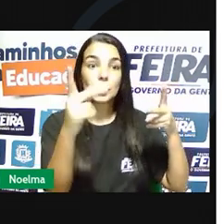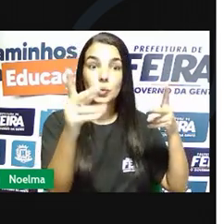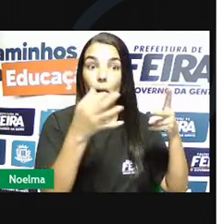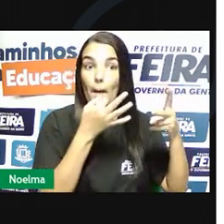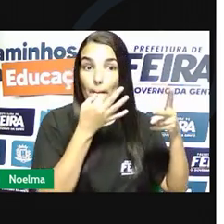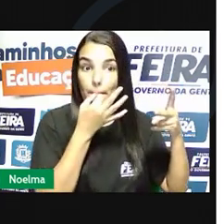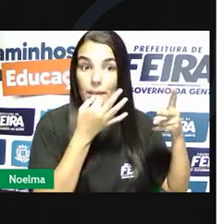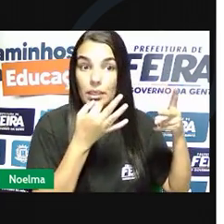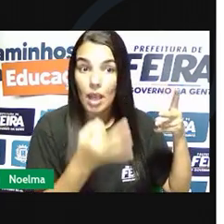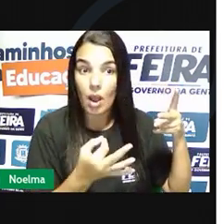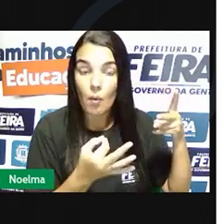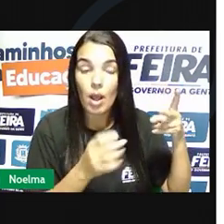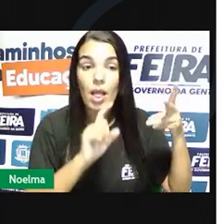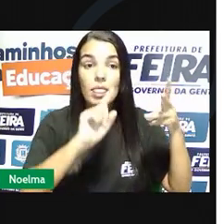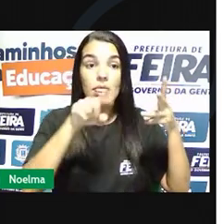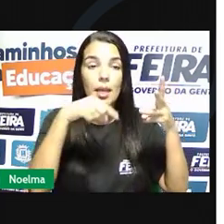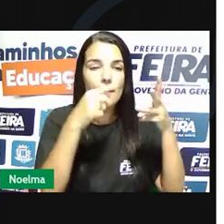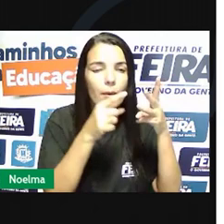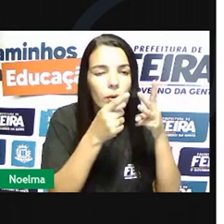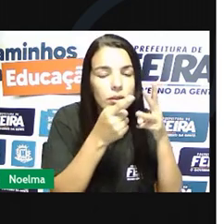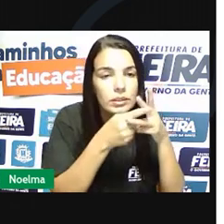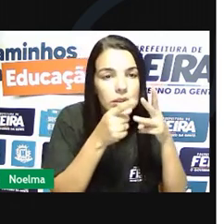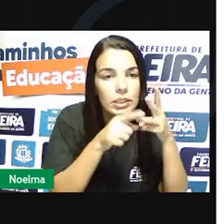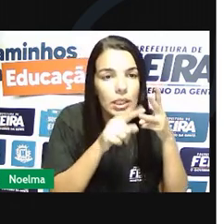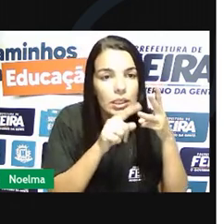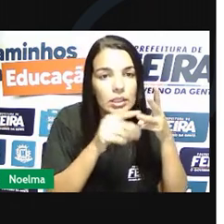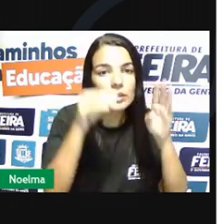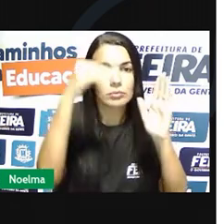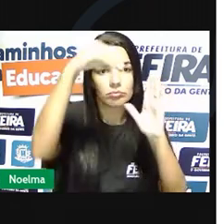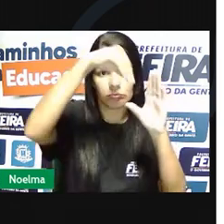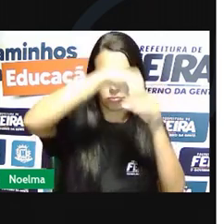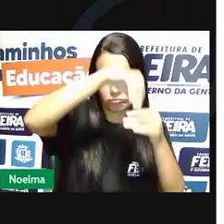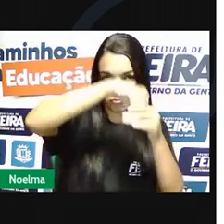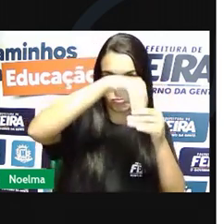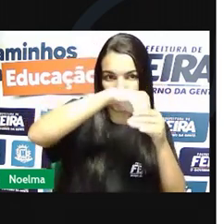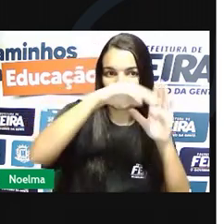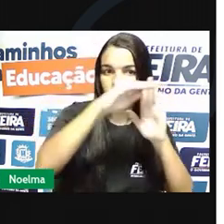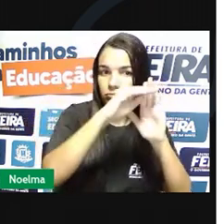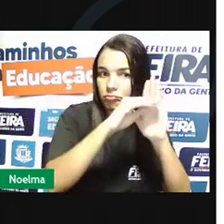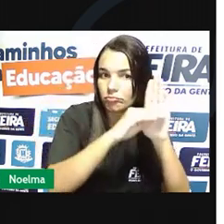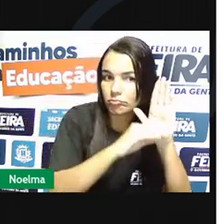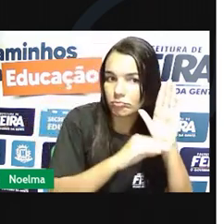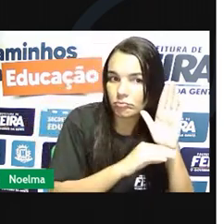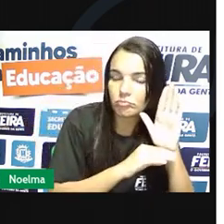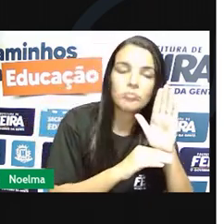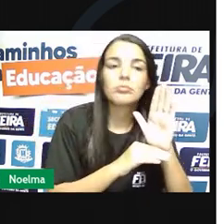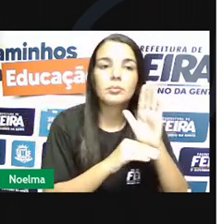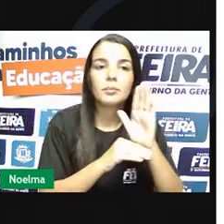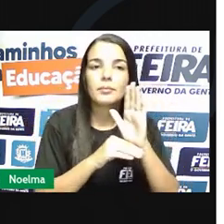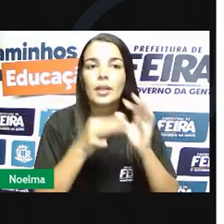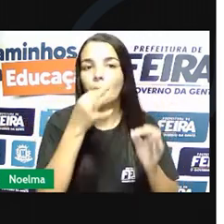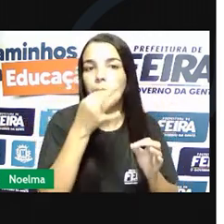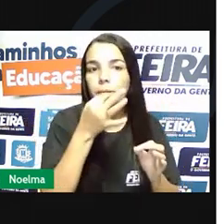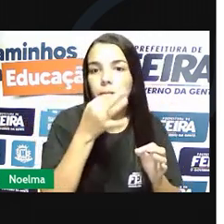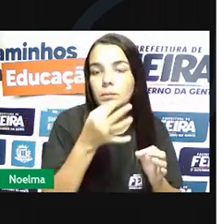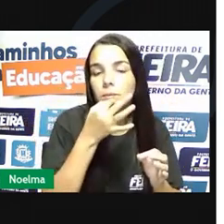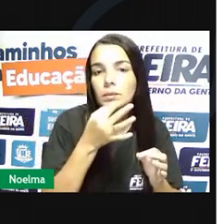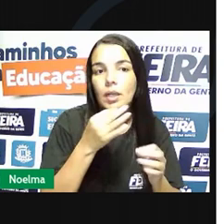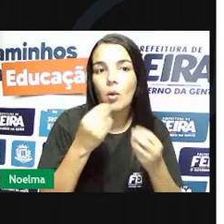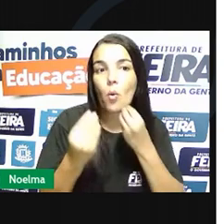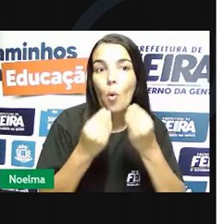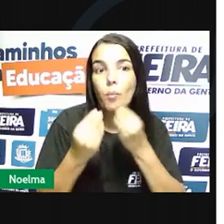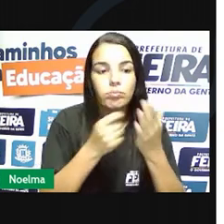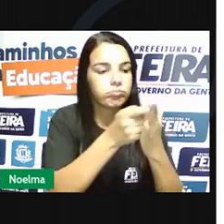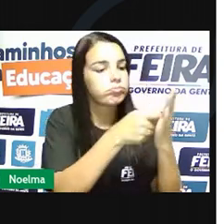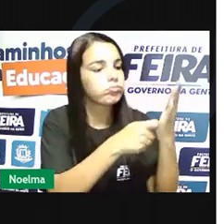construir a tua opinião, tudo bem. Aí vem o seu desenvolvimento, onde você traz os argumentos que sustentam sua opinião. O porquê que